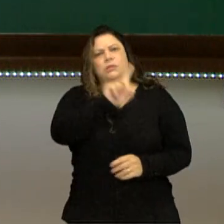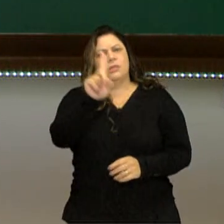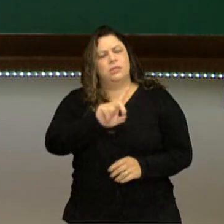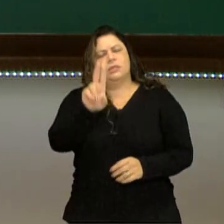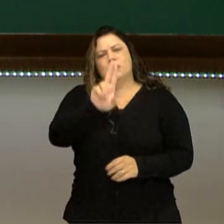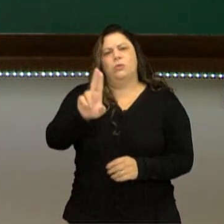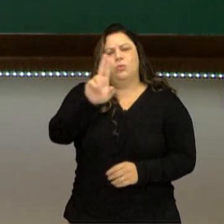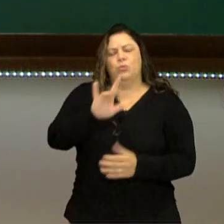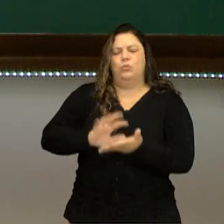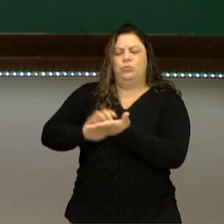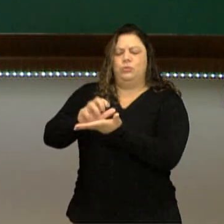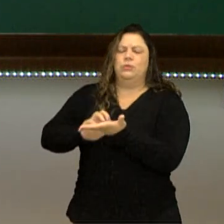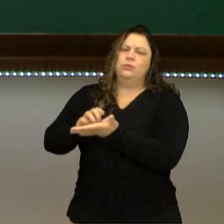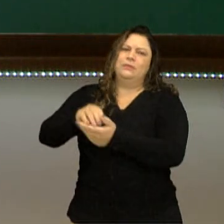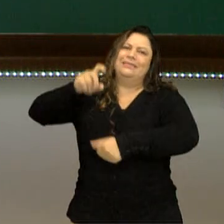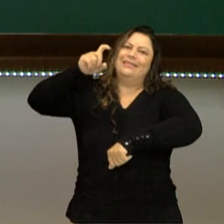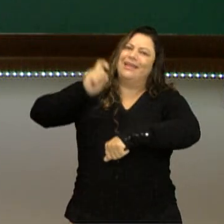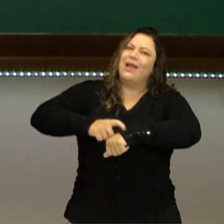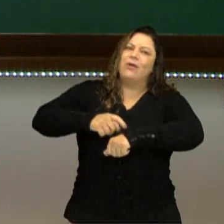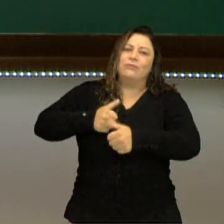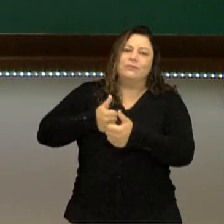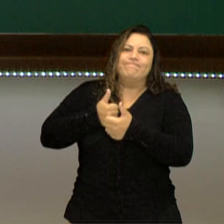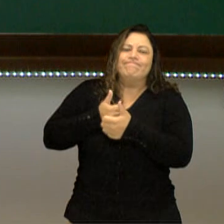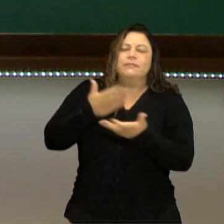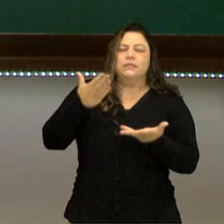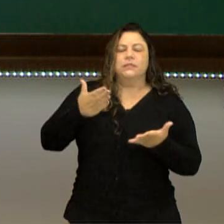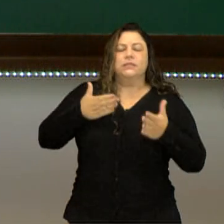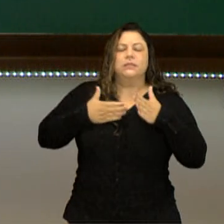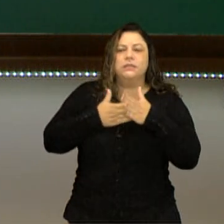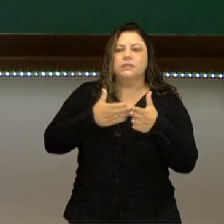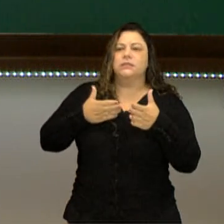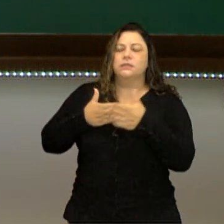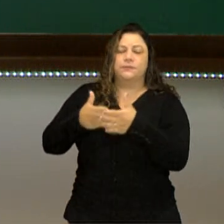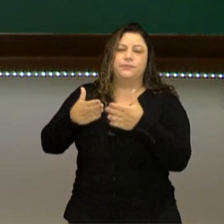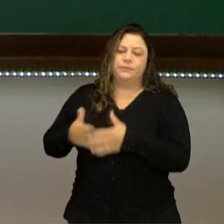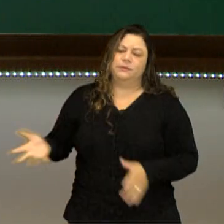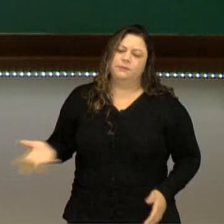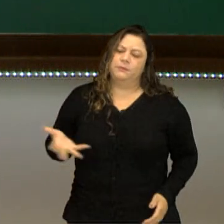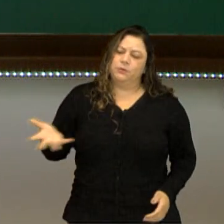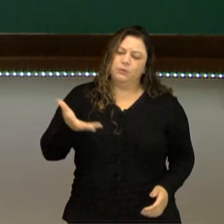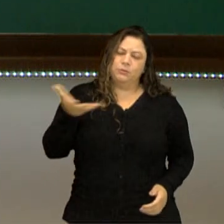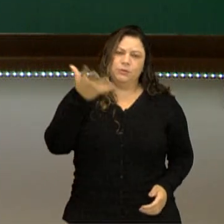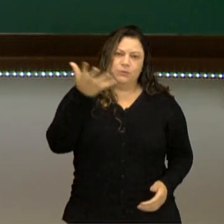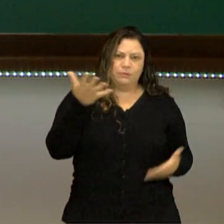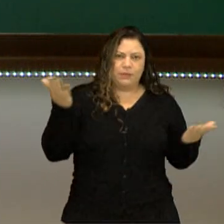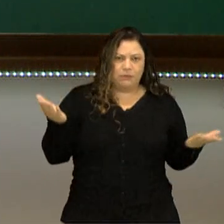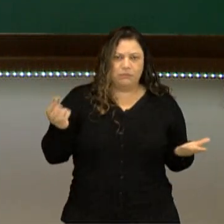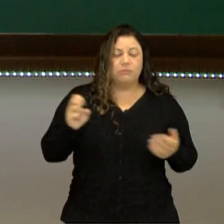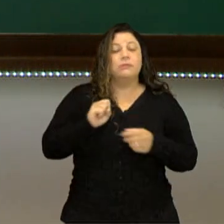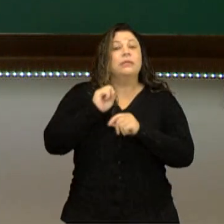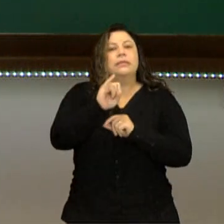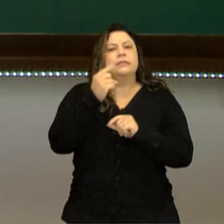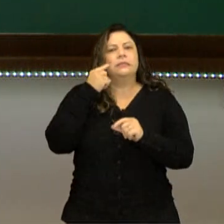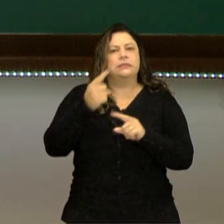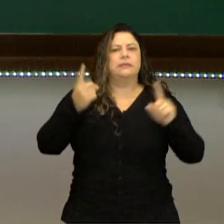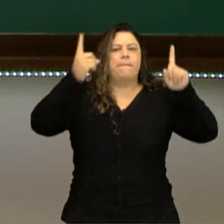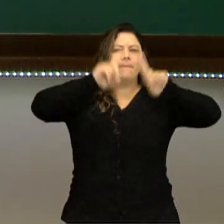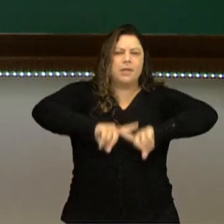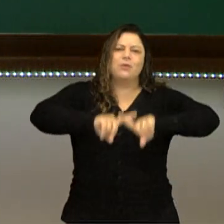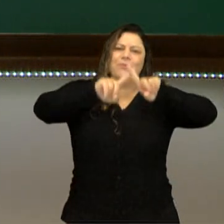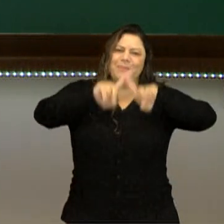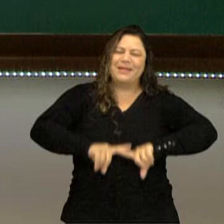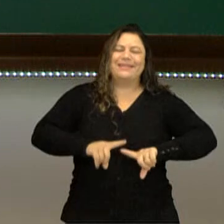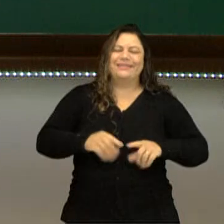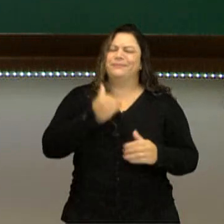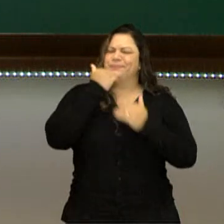na hora lá, você vai travar. Você tem que também ganhar velocidade, gente. Ninguém vai fazer. Se eu propor para vocês fazerem uma maratona agora,